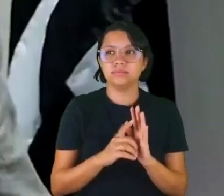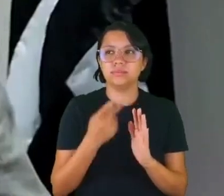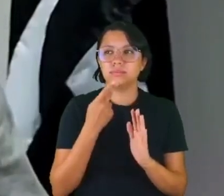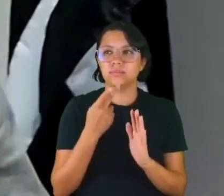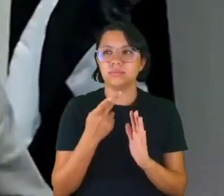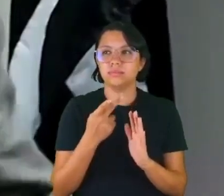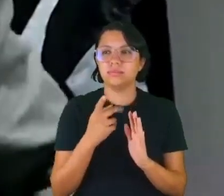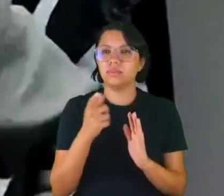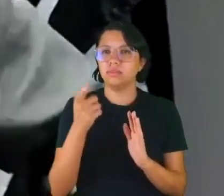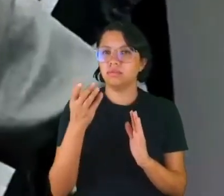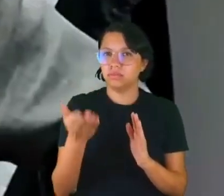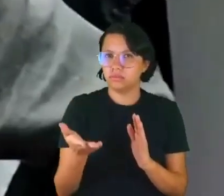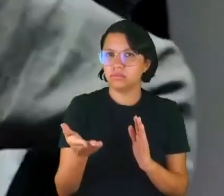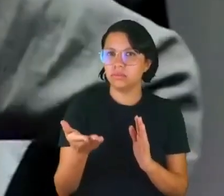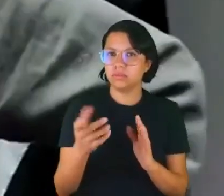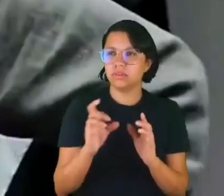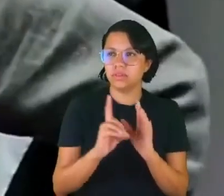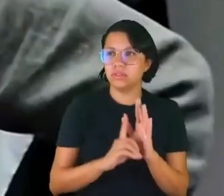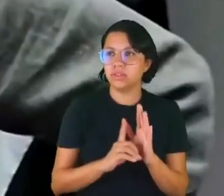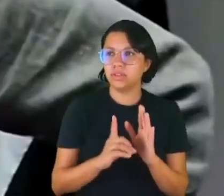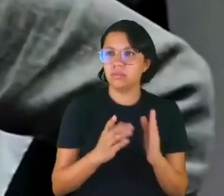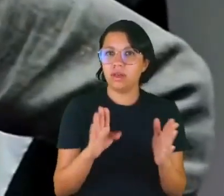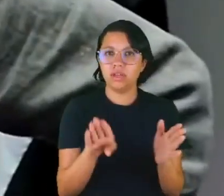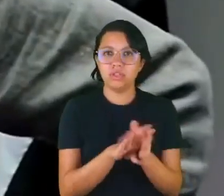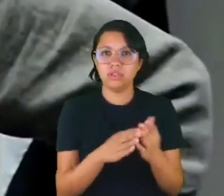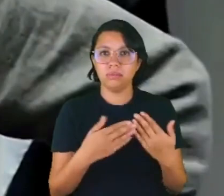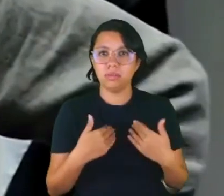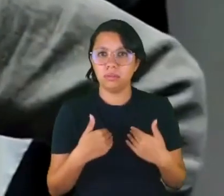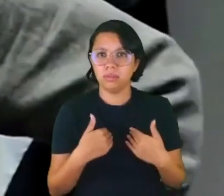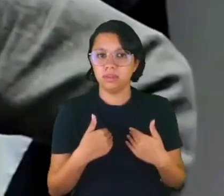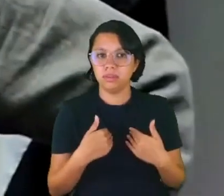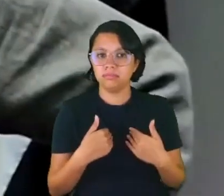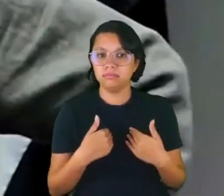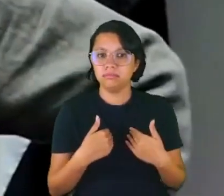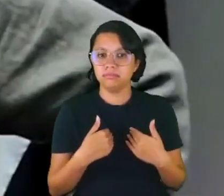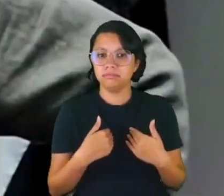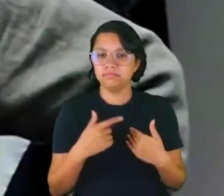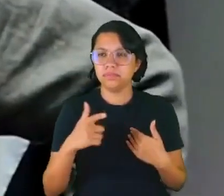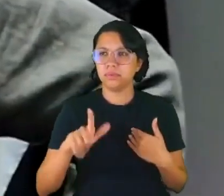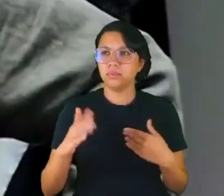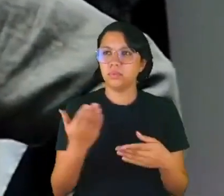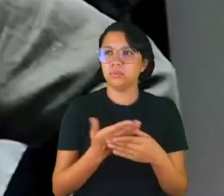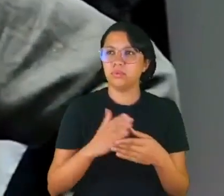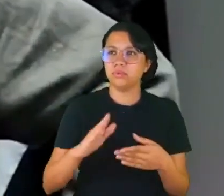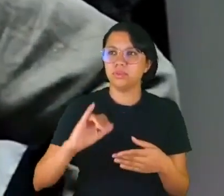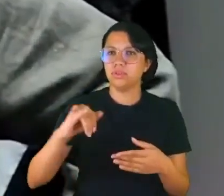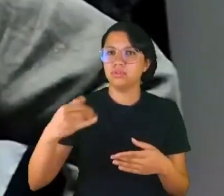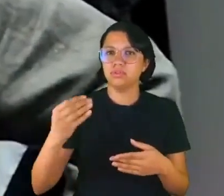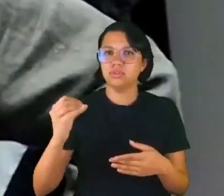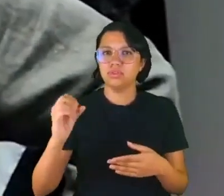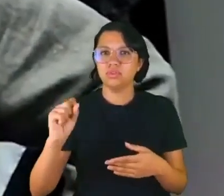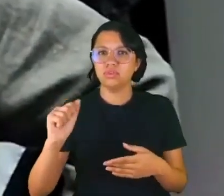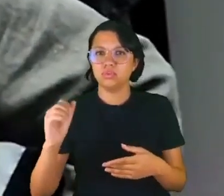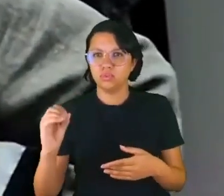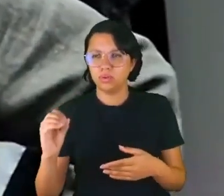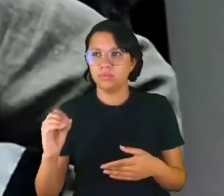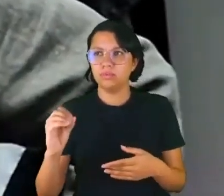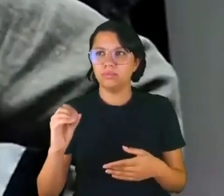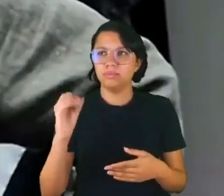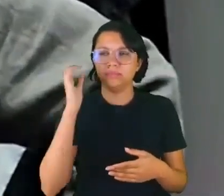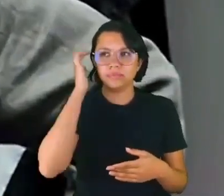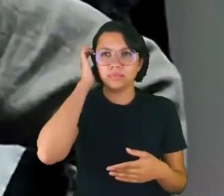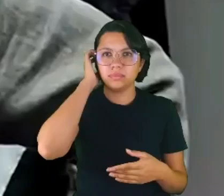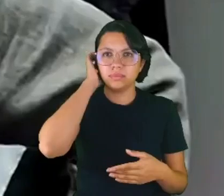outro processo de João Gilberto, que ele falou assim, olha, remasterizaram os meus discos sem a minha